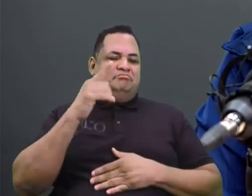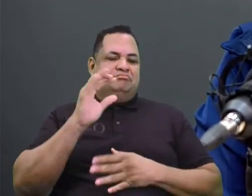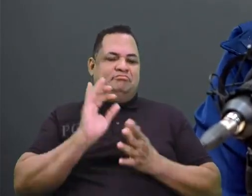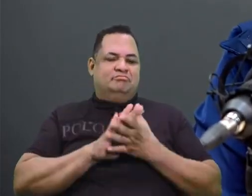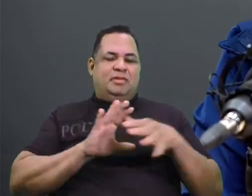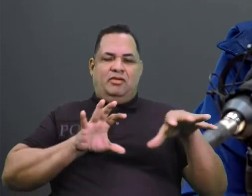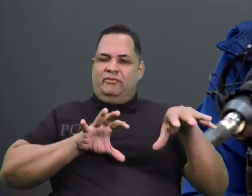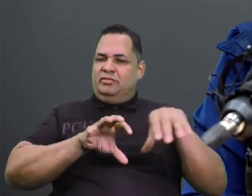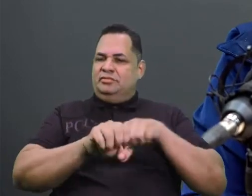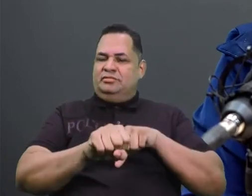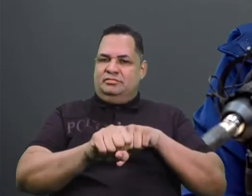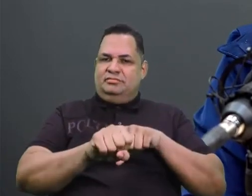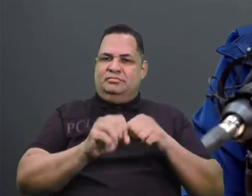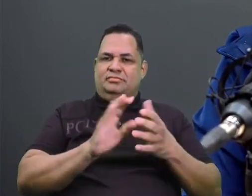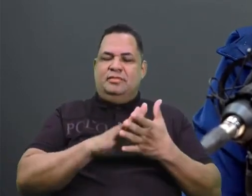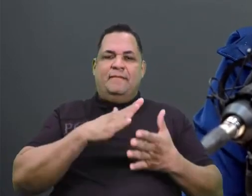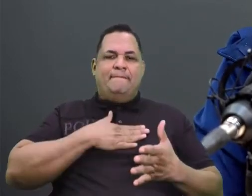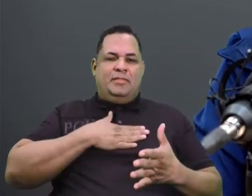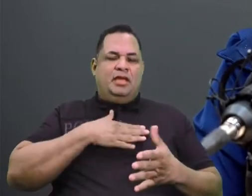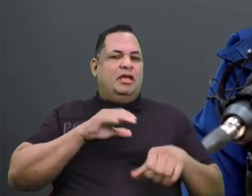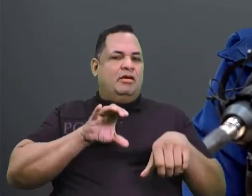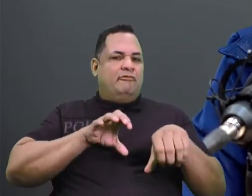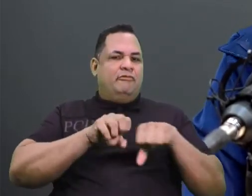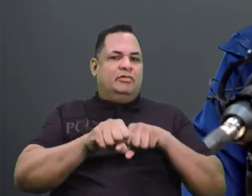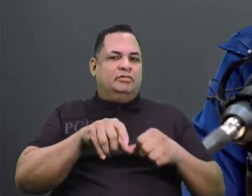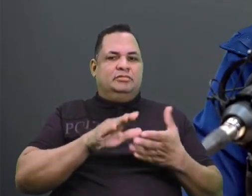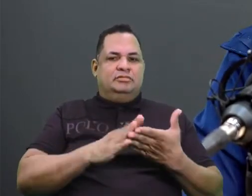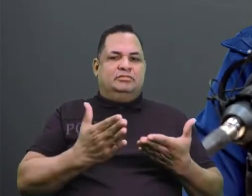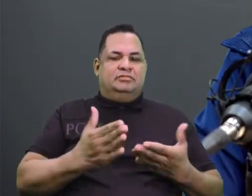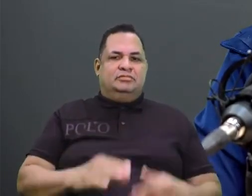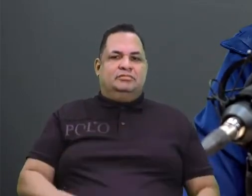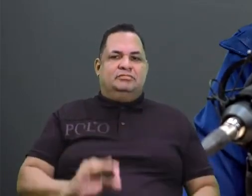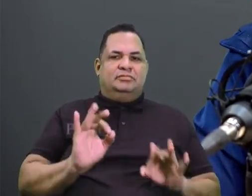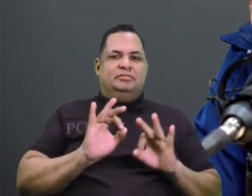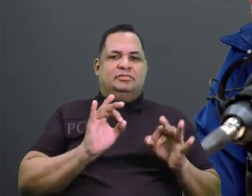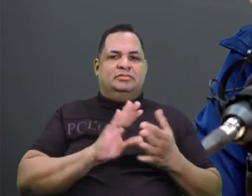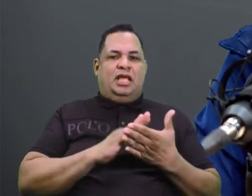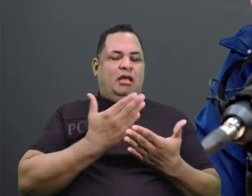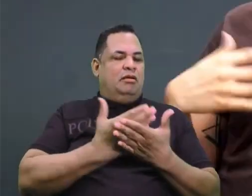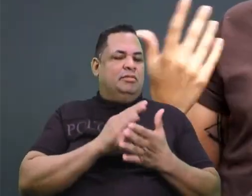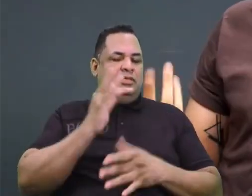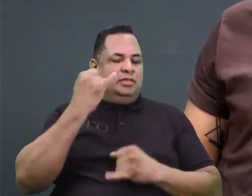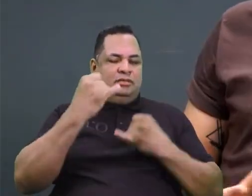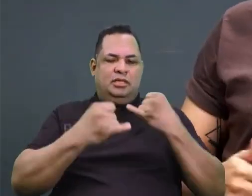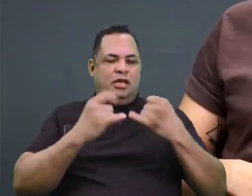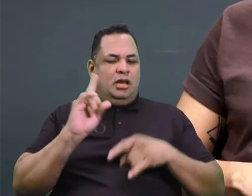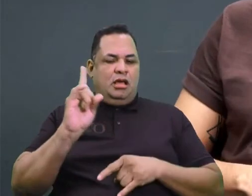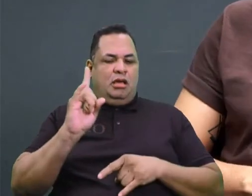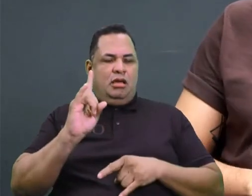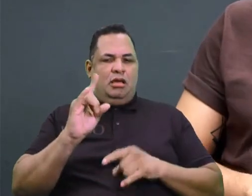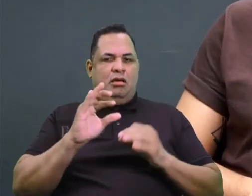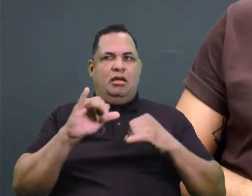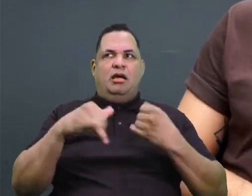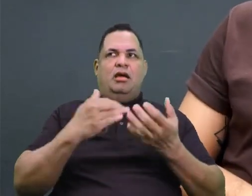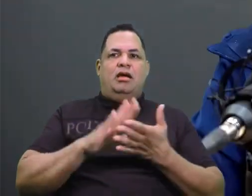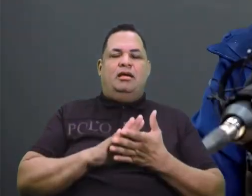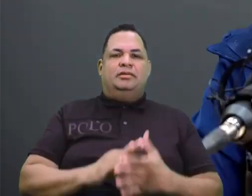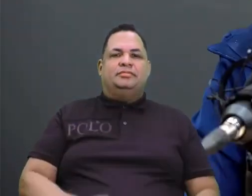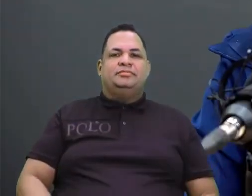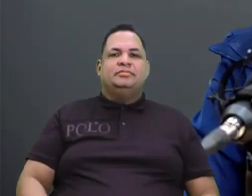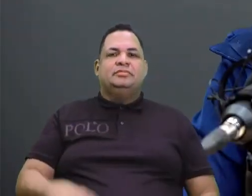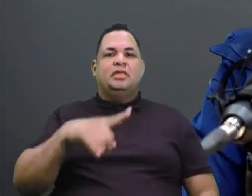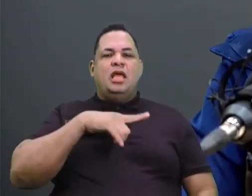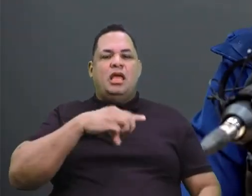isso. Perfeito. Tá? A minha formação não é de intérprete. Não é brincadeira ser um intérprete ou qualquer pessoa abrir a boca e dizer que... Há